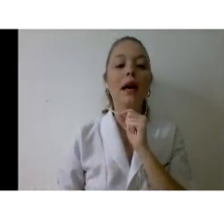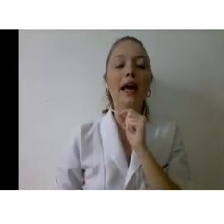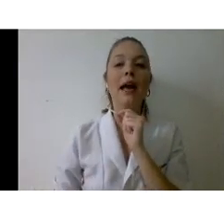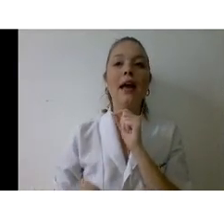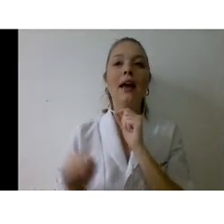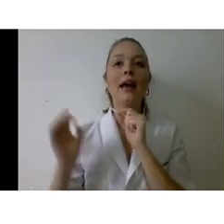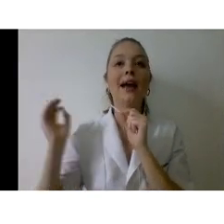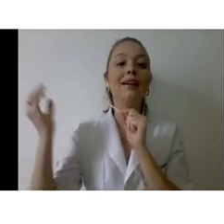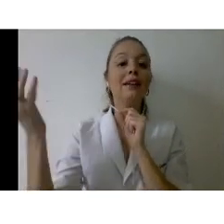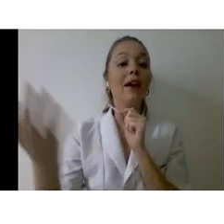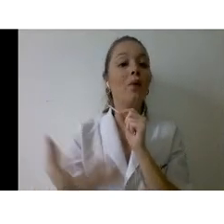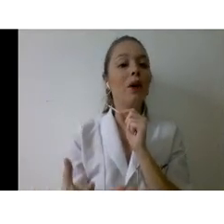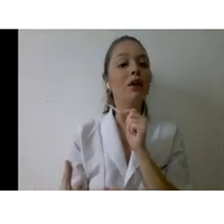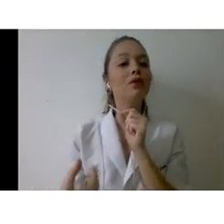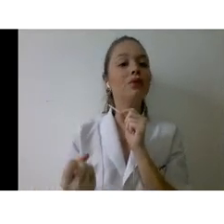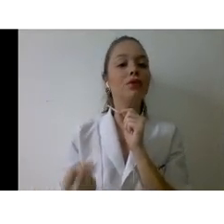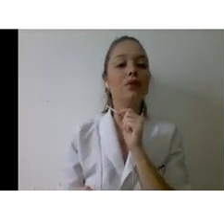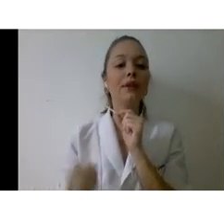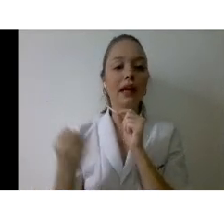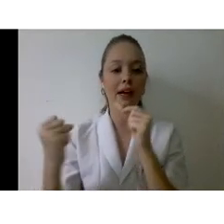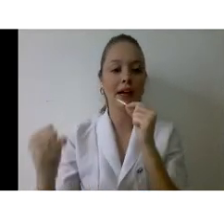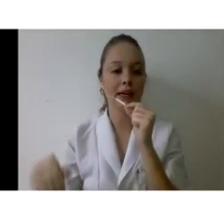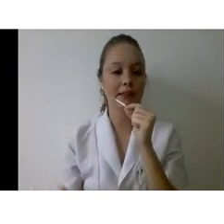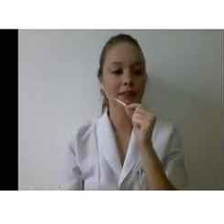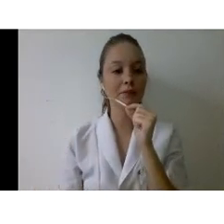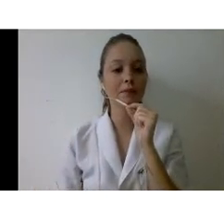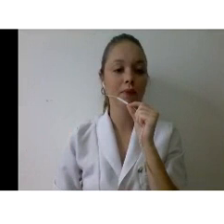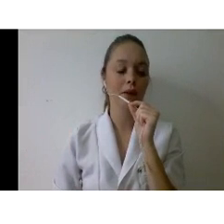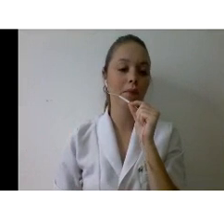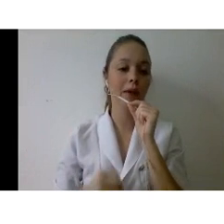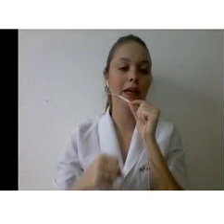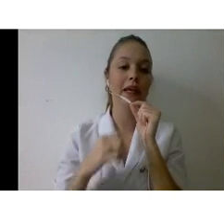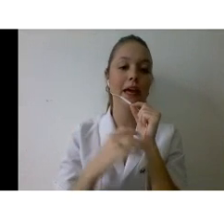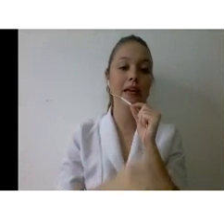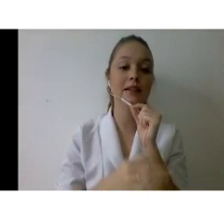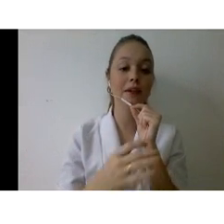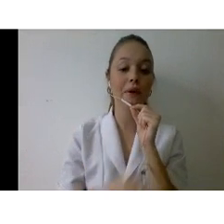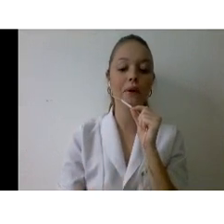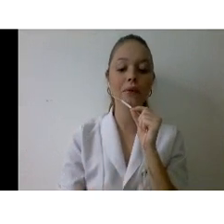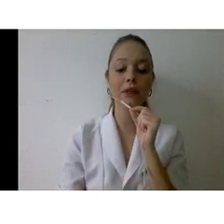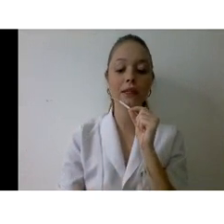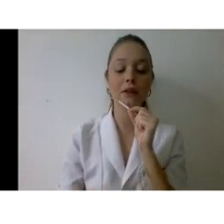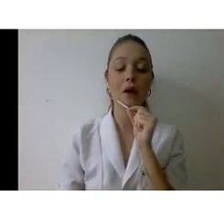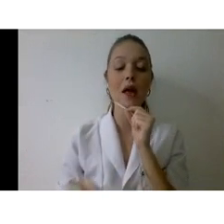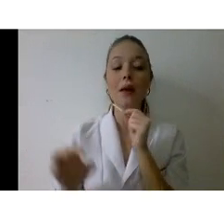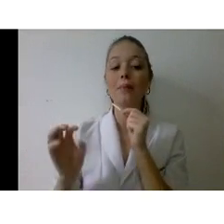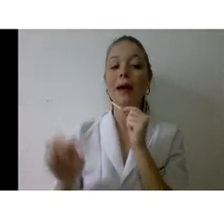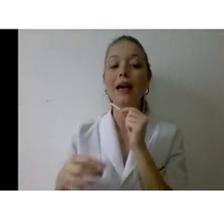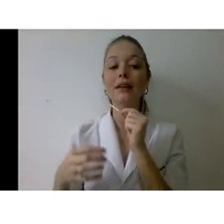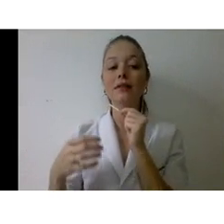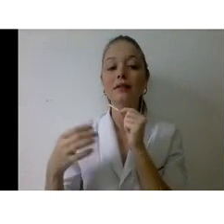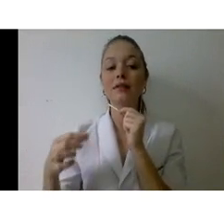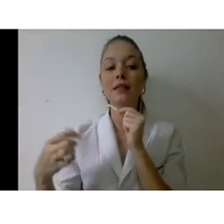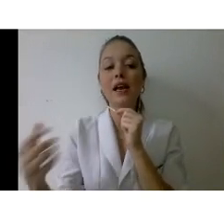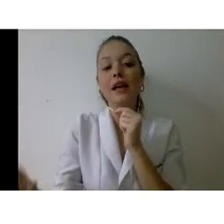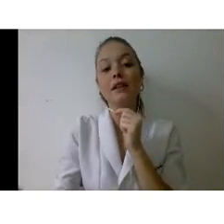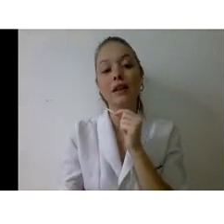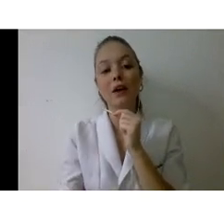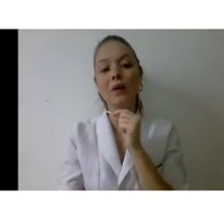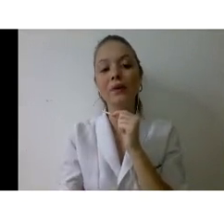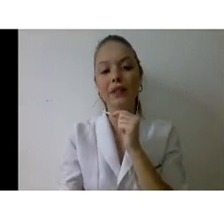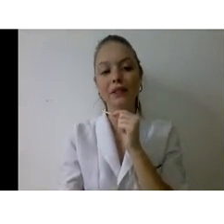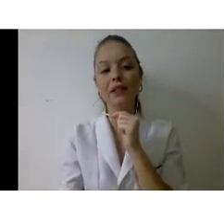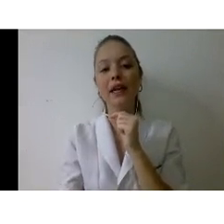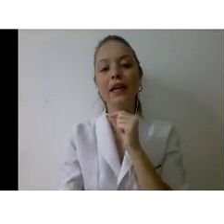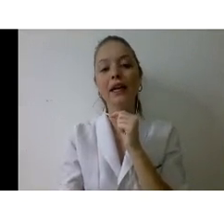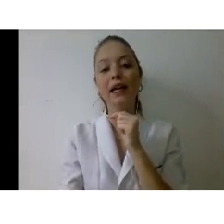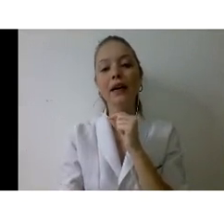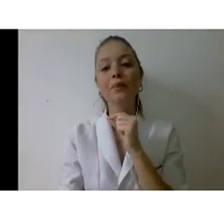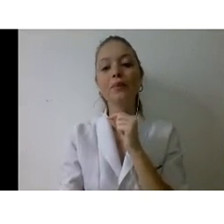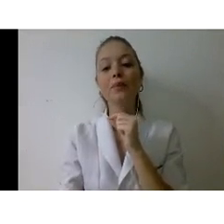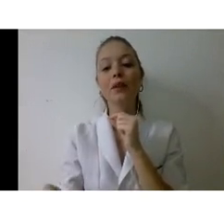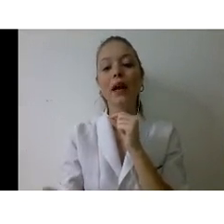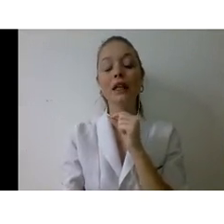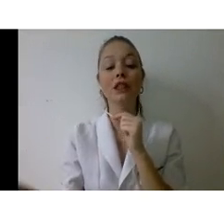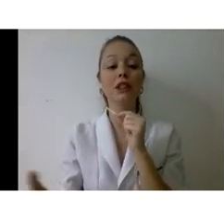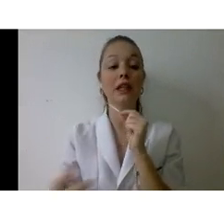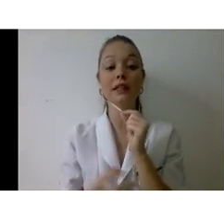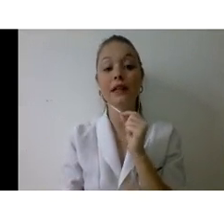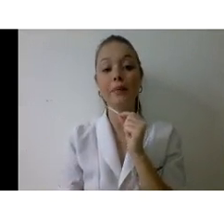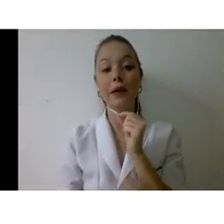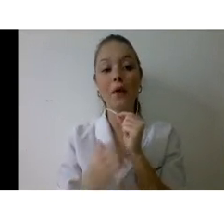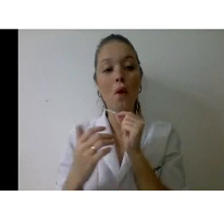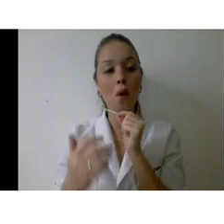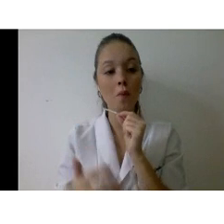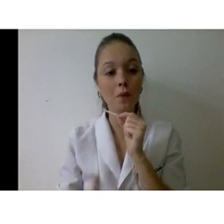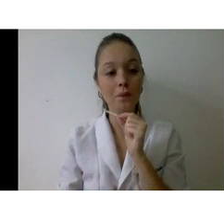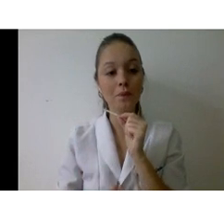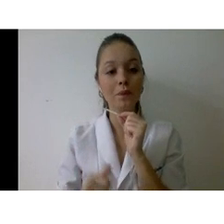Então, readequando toda a casa para que eles não aconteçam. Mas, se eles acontecerem, né, a